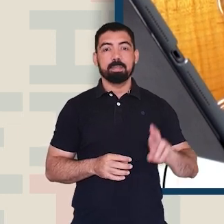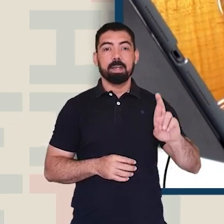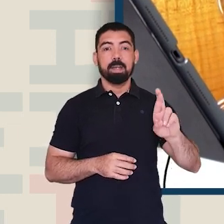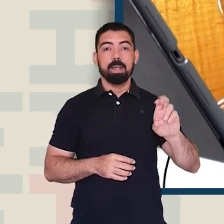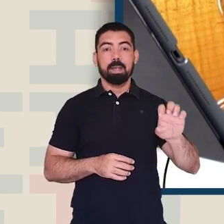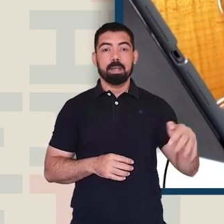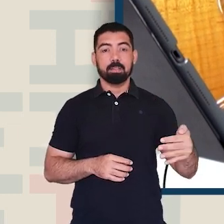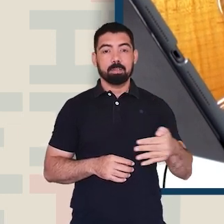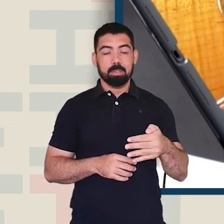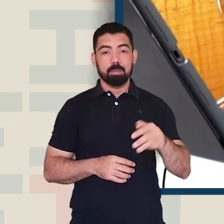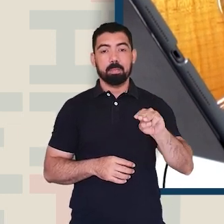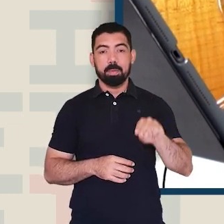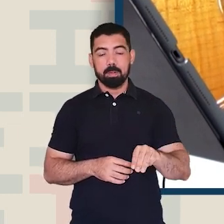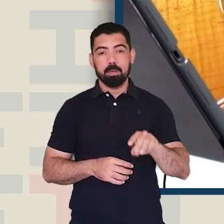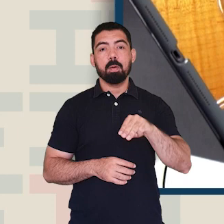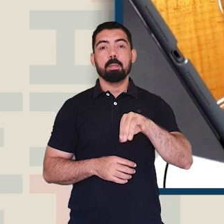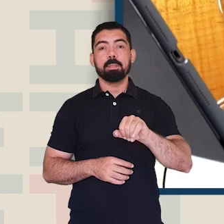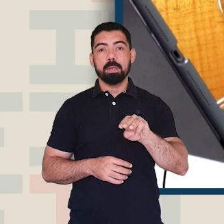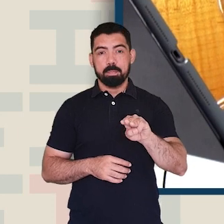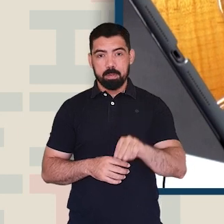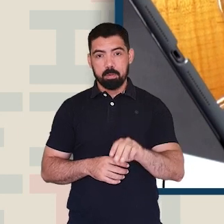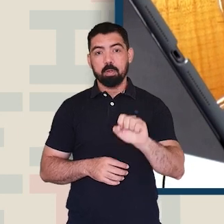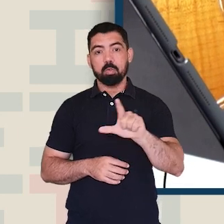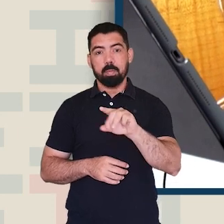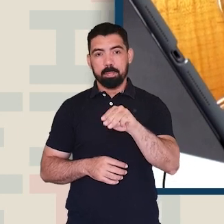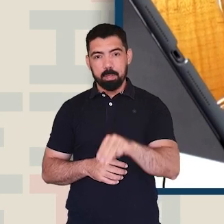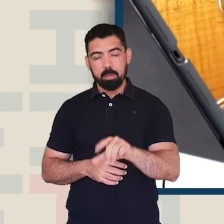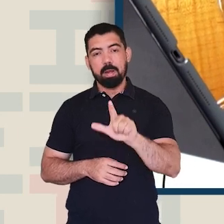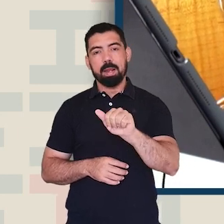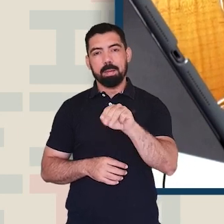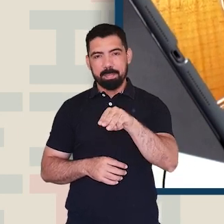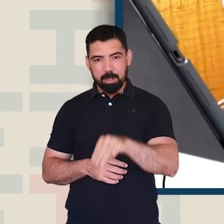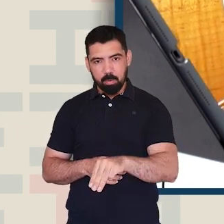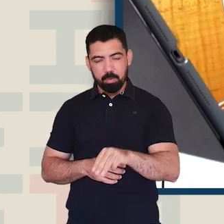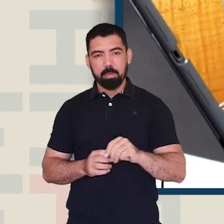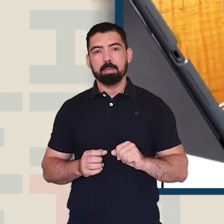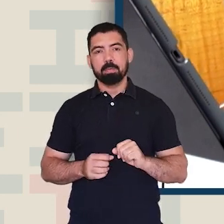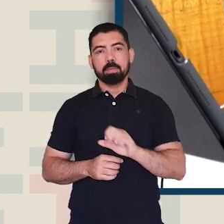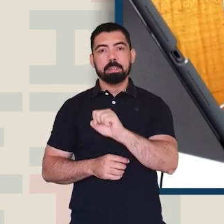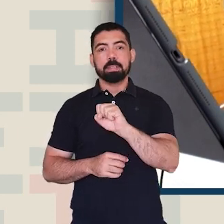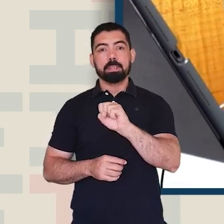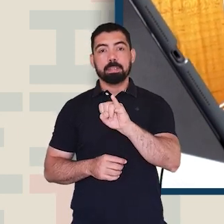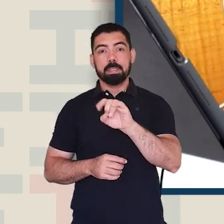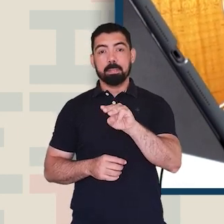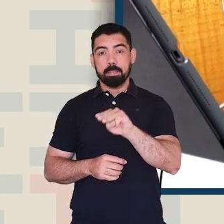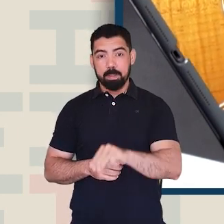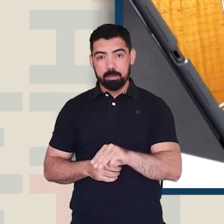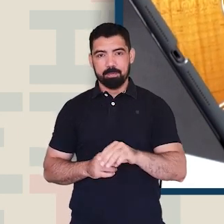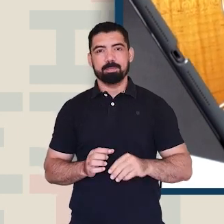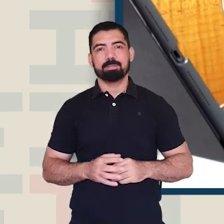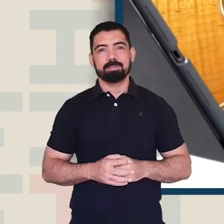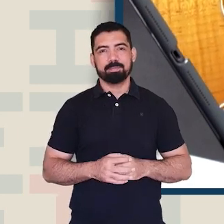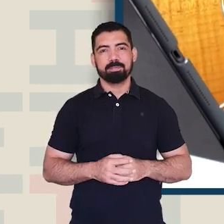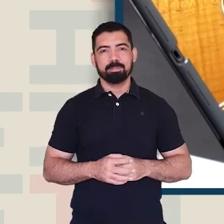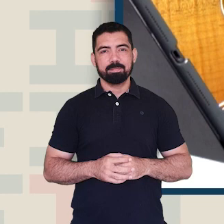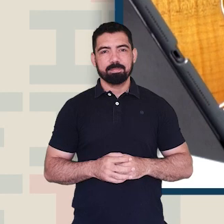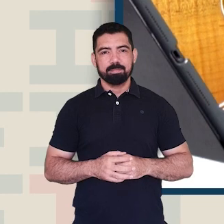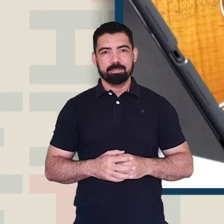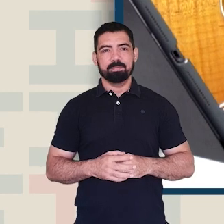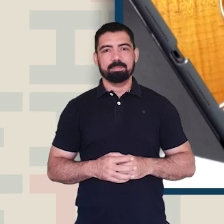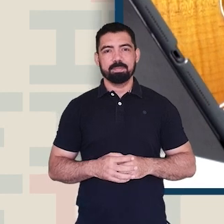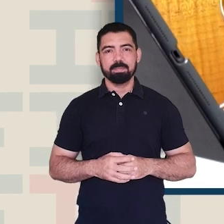Ré sustenido menor, Mi menor, Sol menor, Lá menor, Si menor, tá?